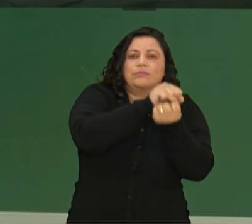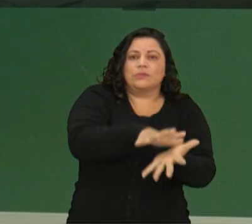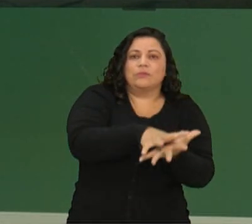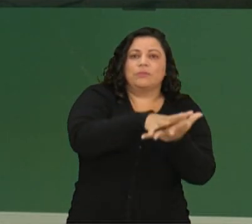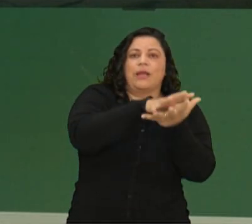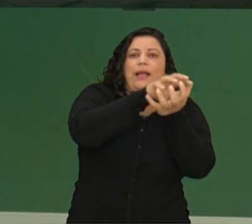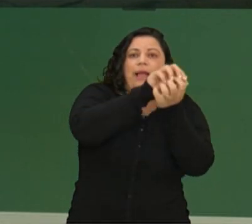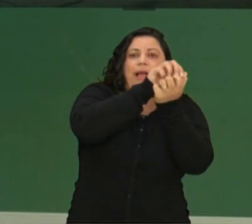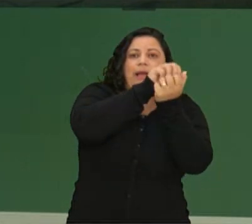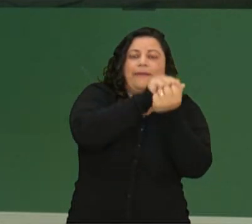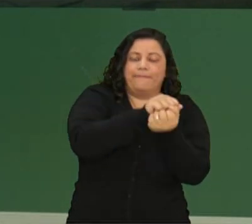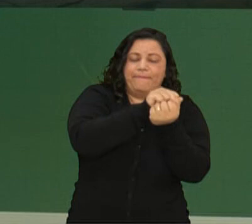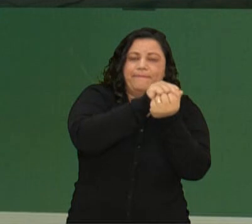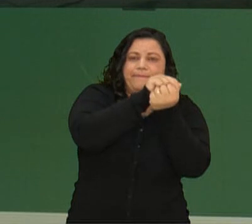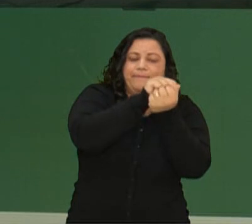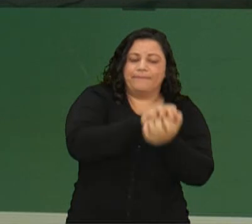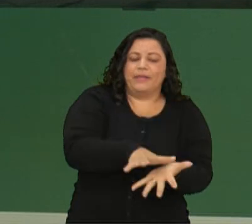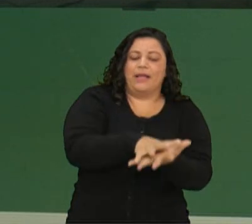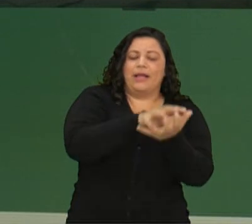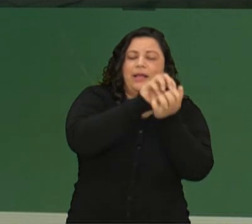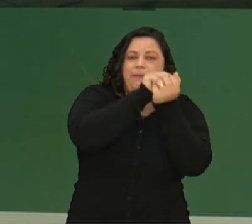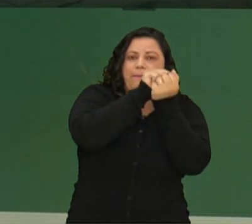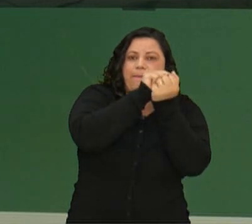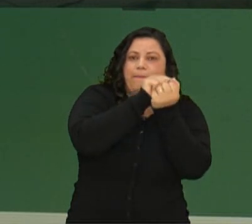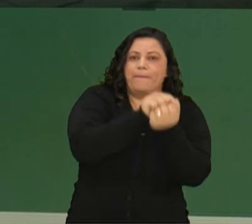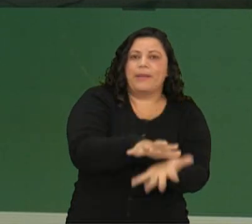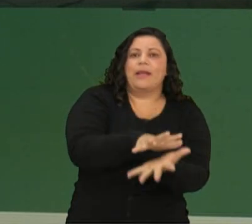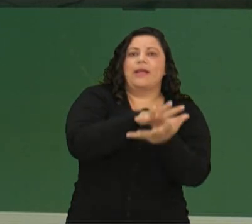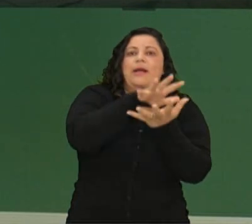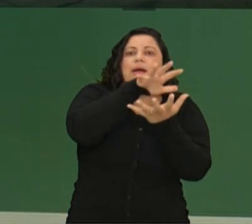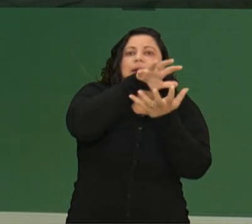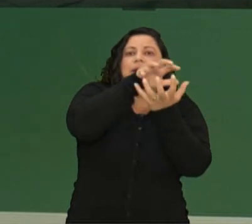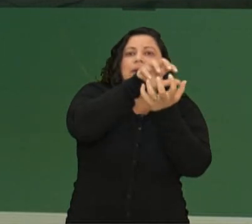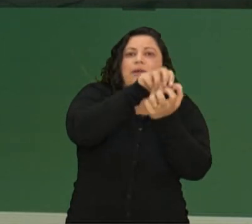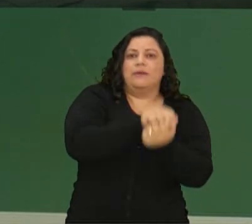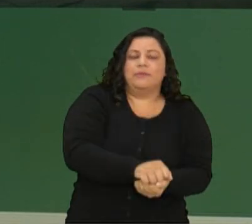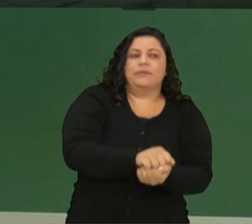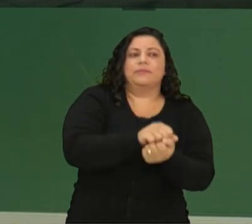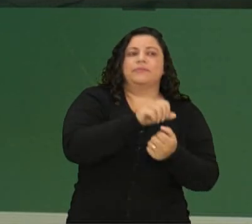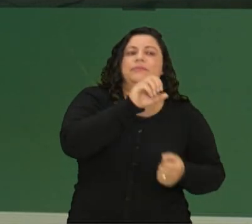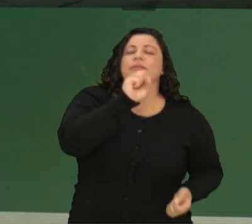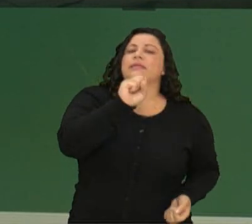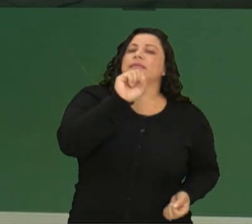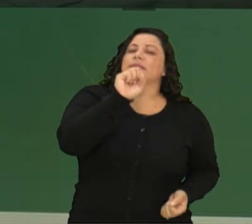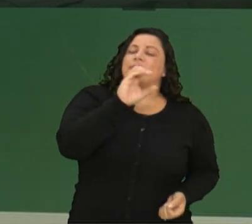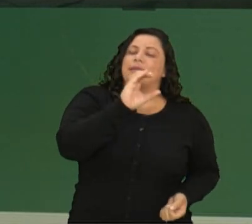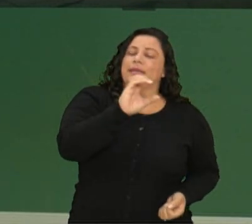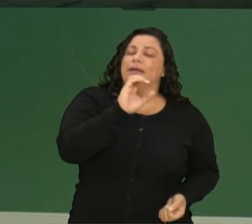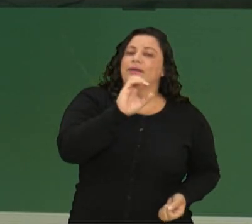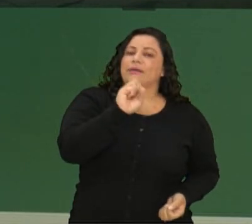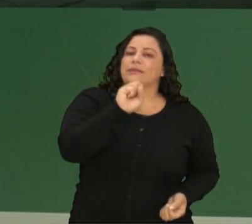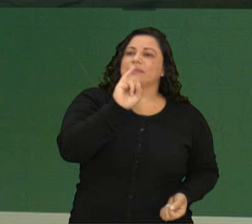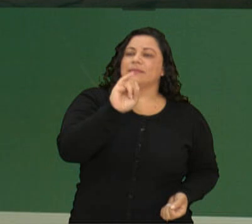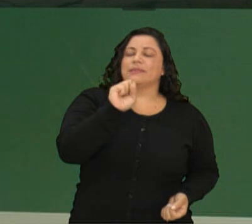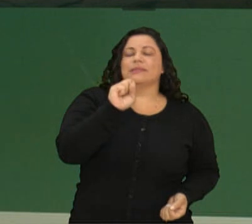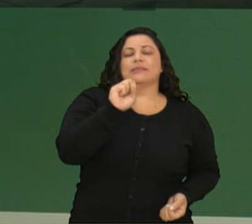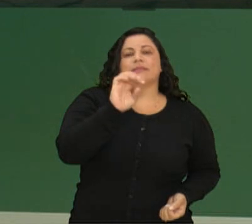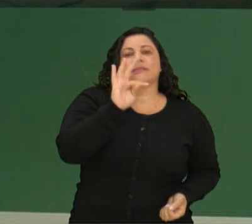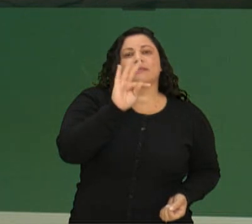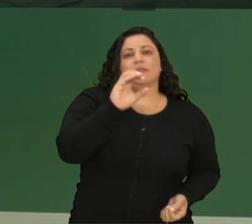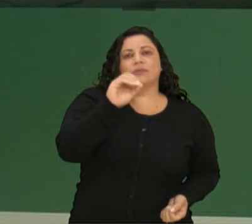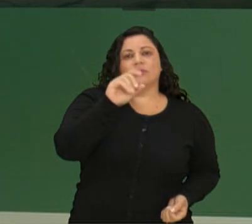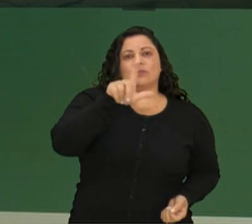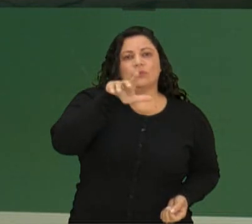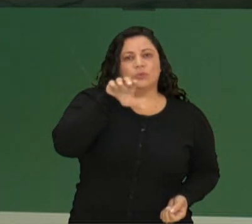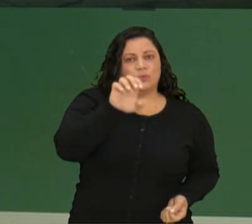Quando ele contrai, então, ele impulsiona, joga o sangue para as artérias, como a flechinha aqui está nos mostrando.